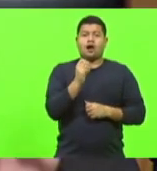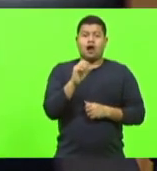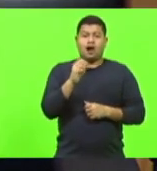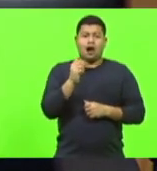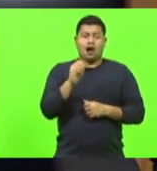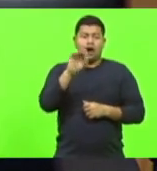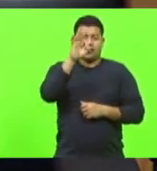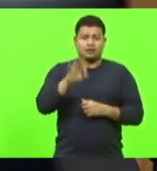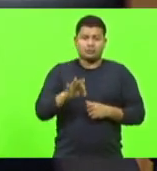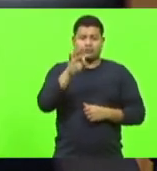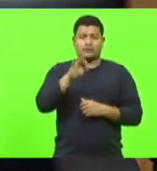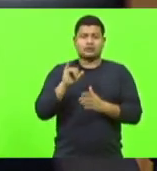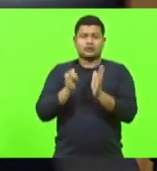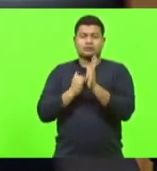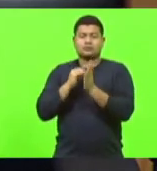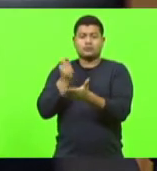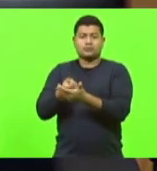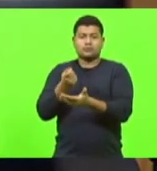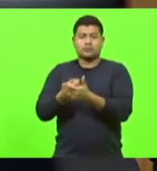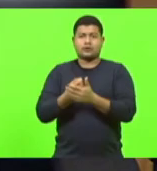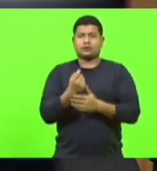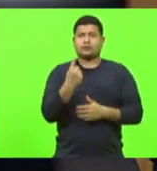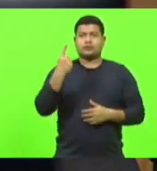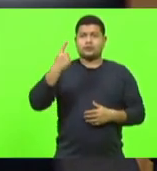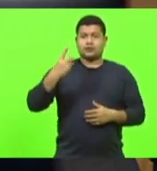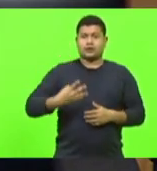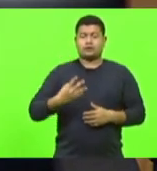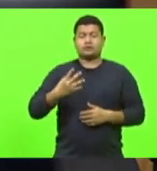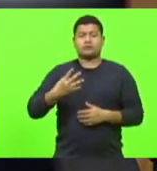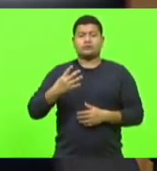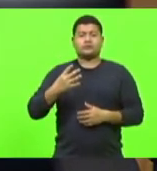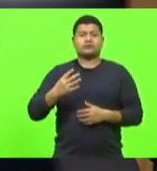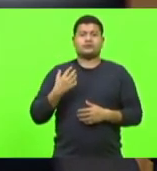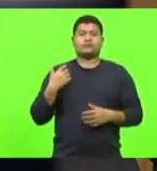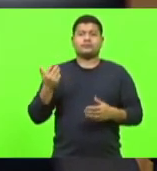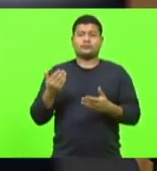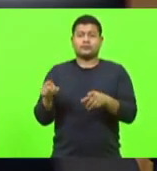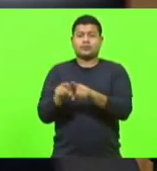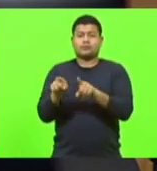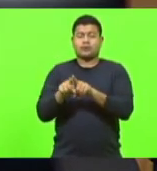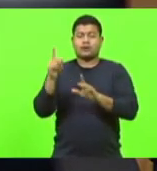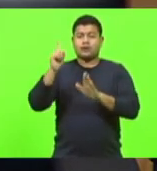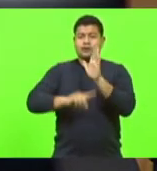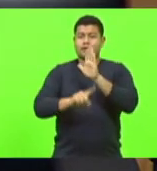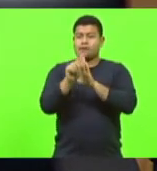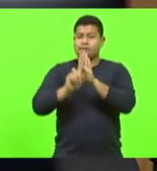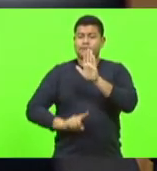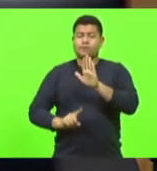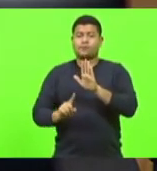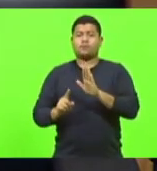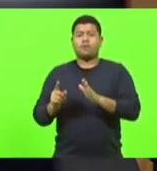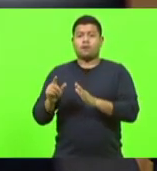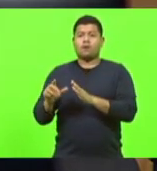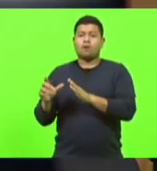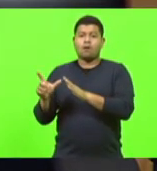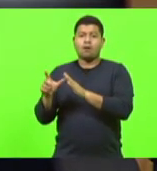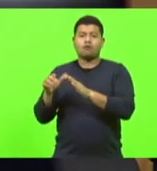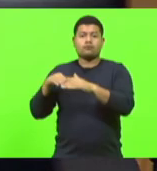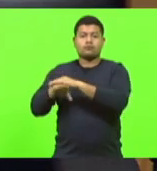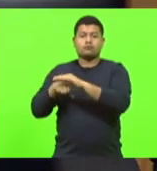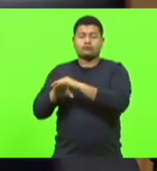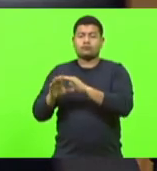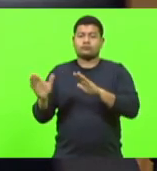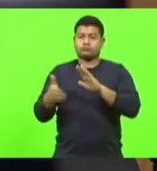fundo passou a mão nos 800 milhões que tinha no caixa e foi embora Oi e essa reforma